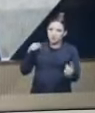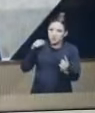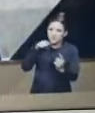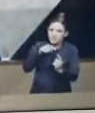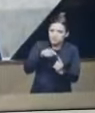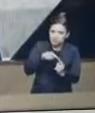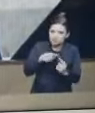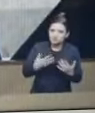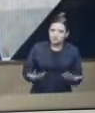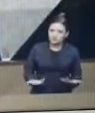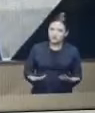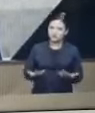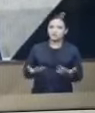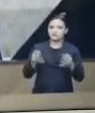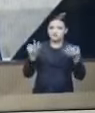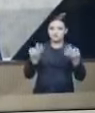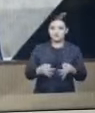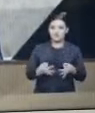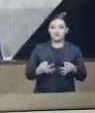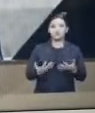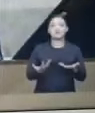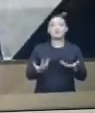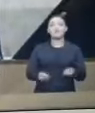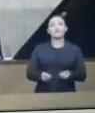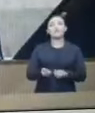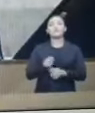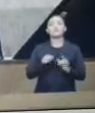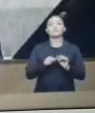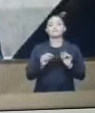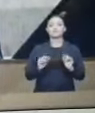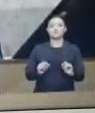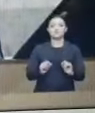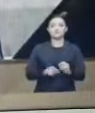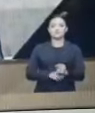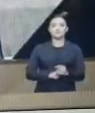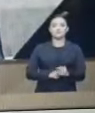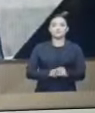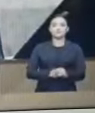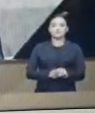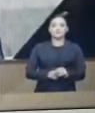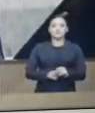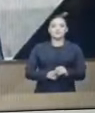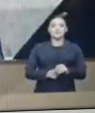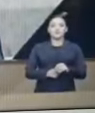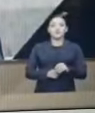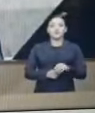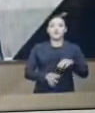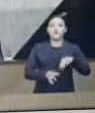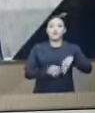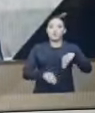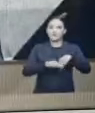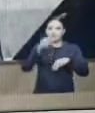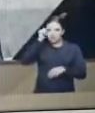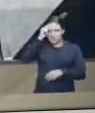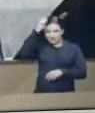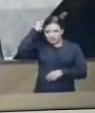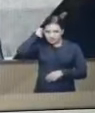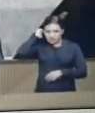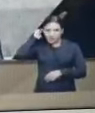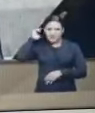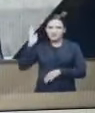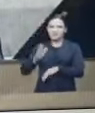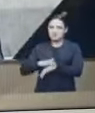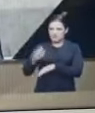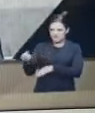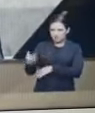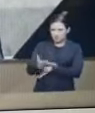como de rigor e faremos apenas o seguinte: nós, o ministro Alexandre Moraes, é o mais novo, faz questão de